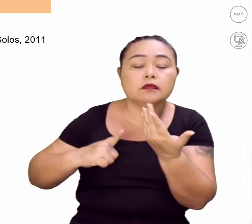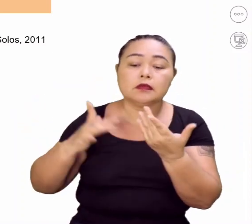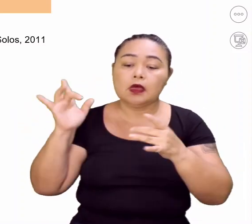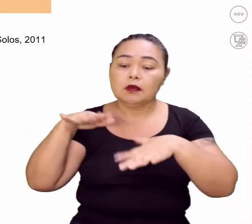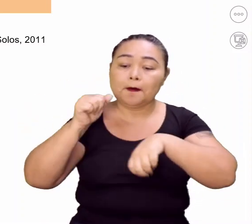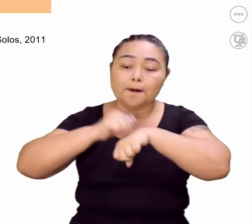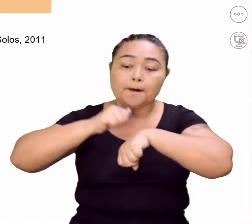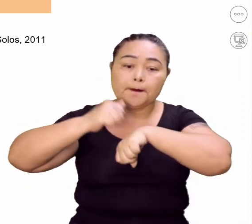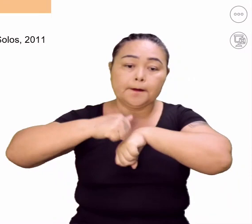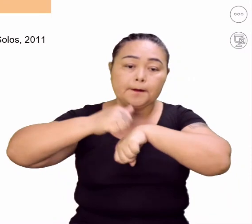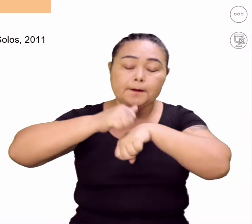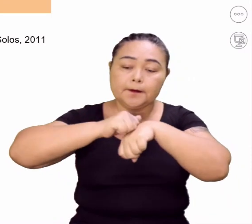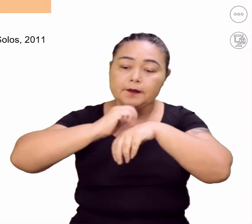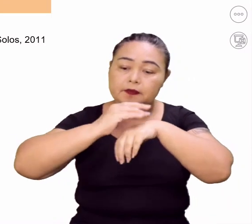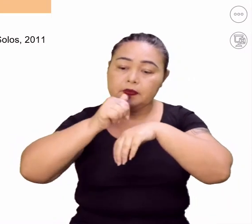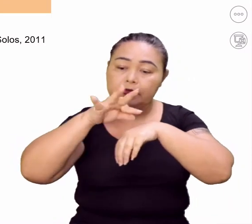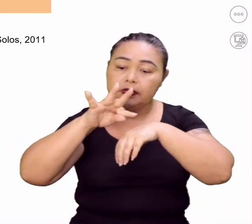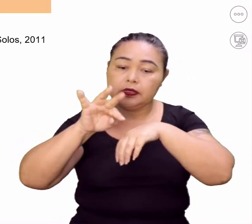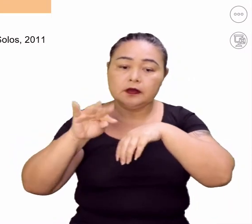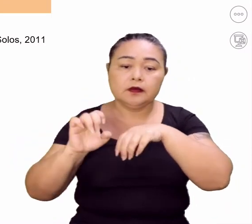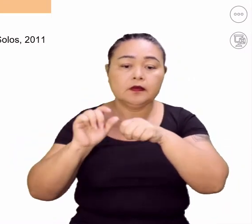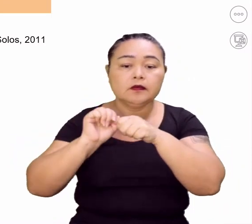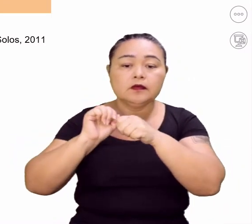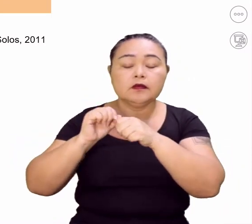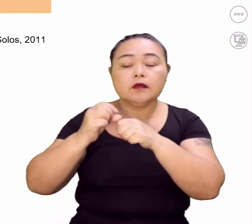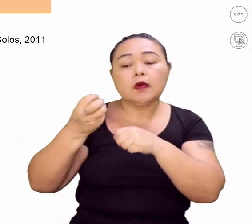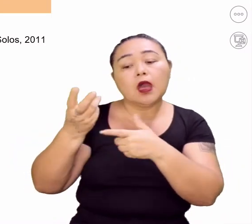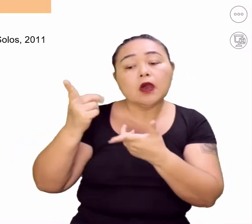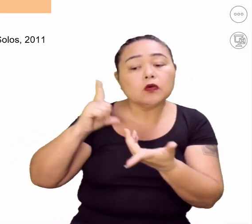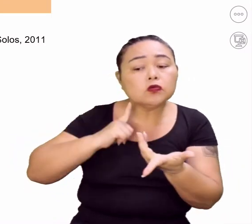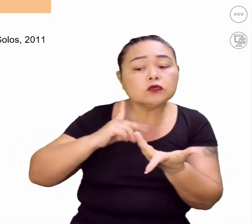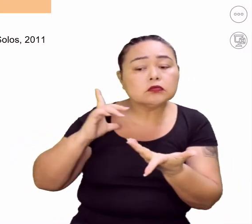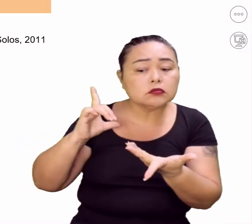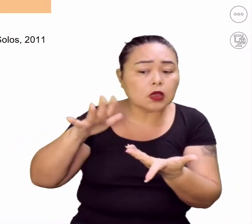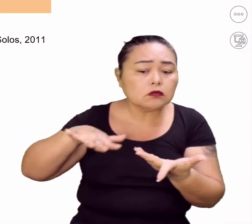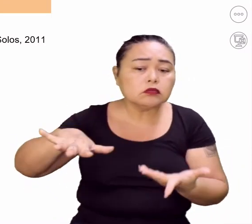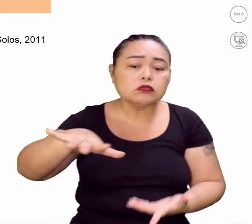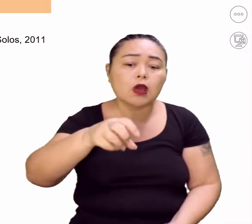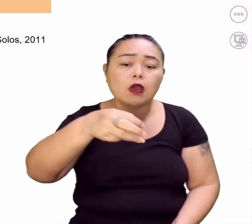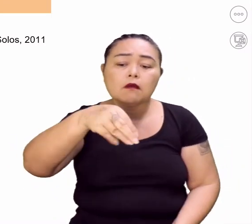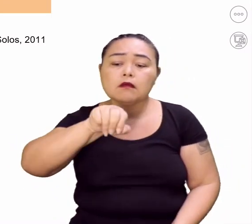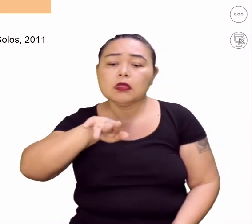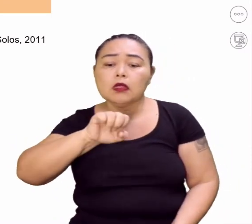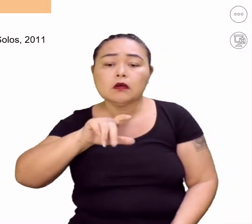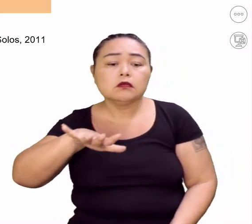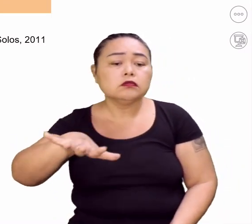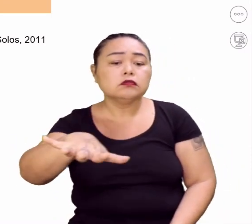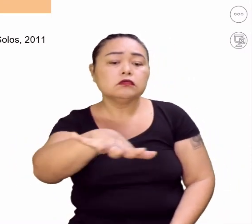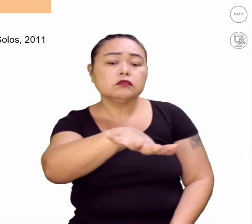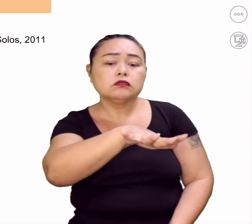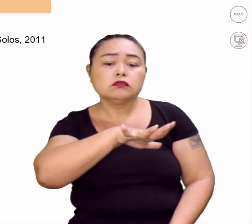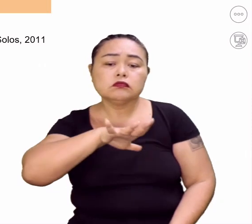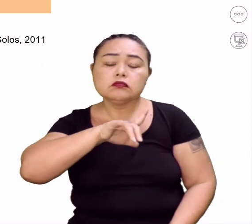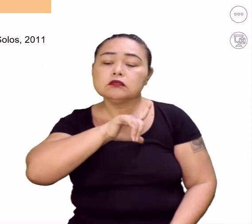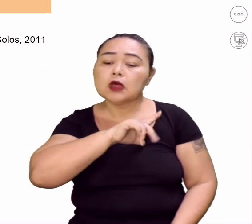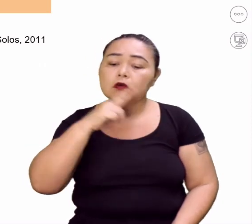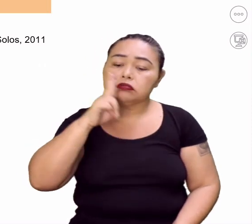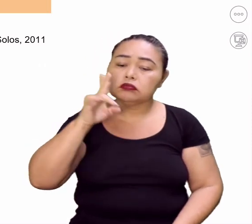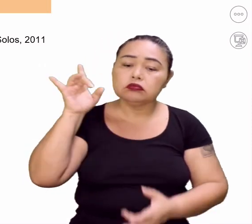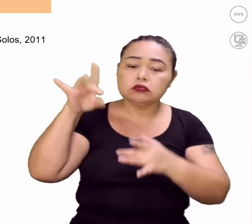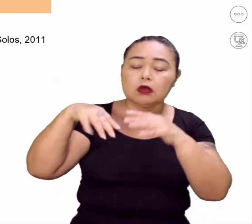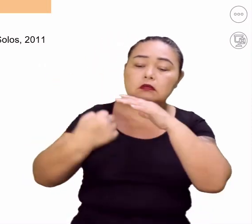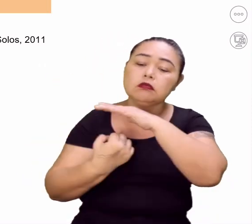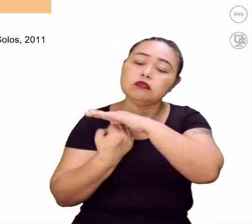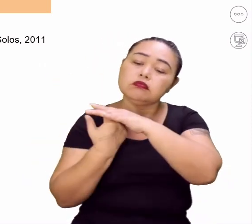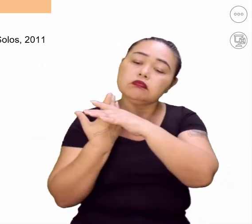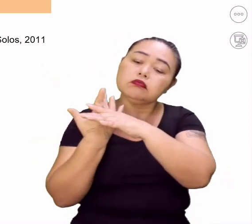de cascalho e silt. De origem mineral, em algumas regiões apresenta boa reserva nutricional para